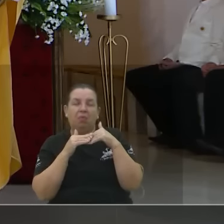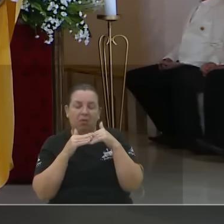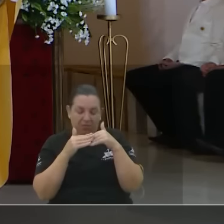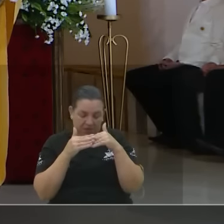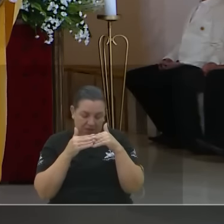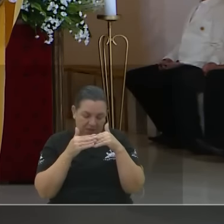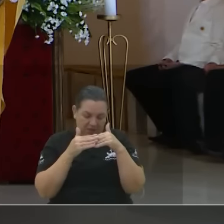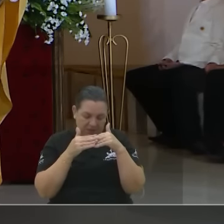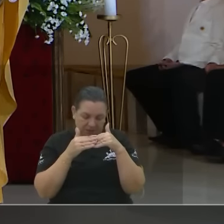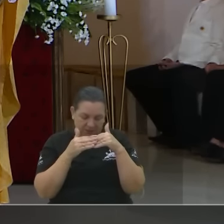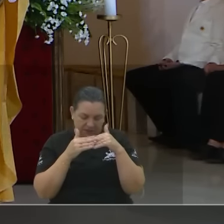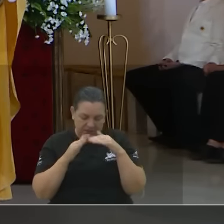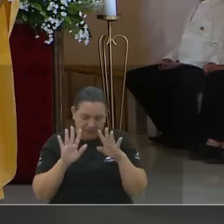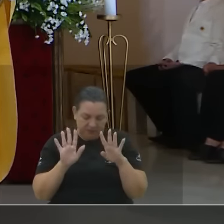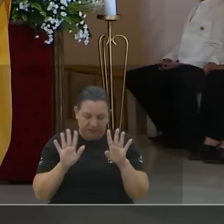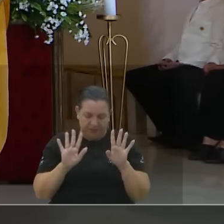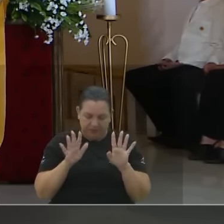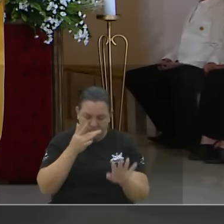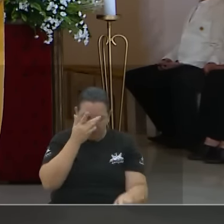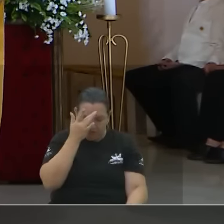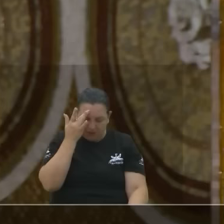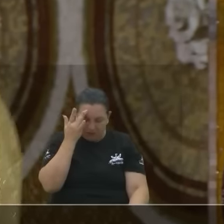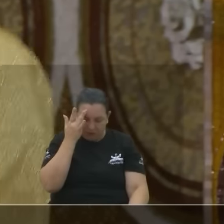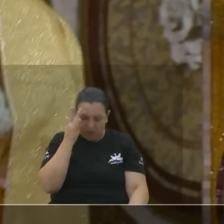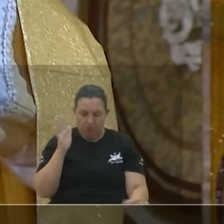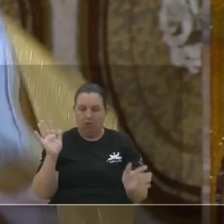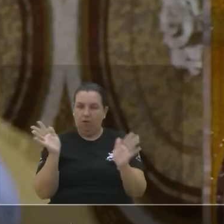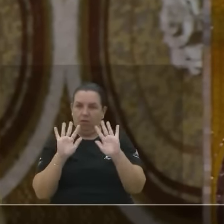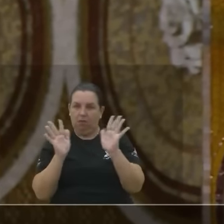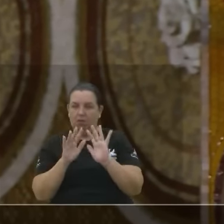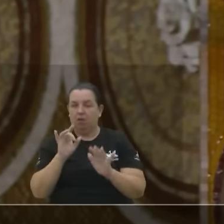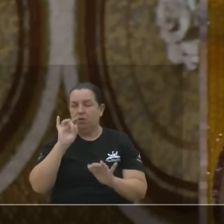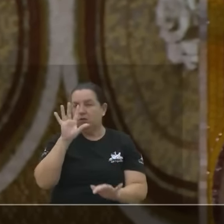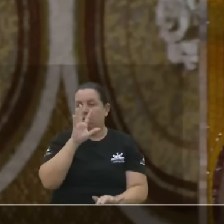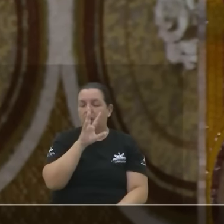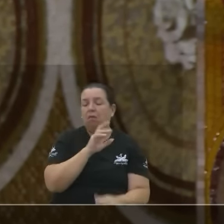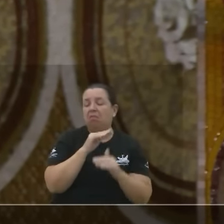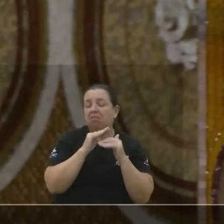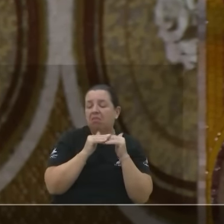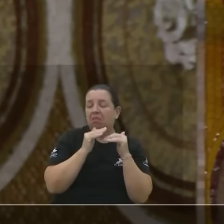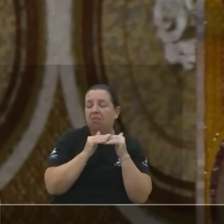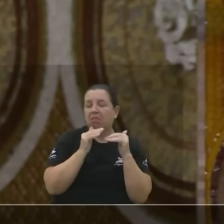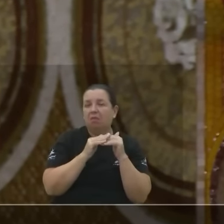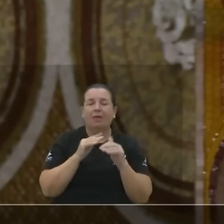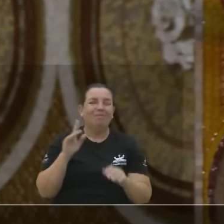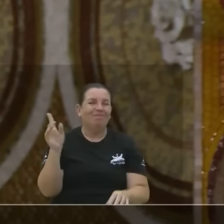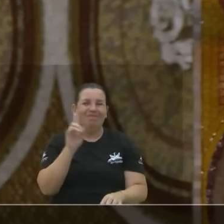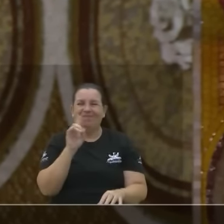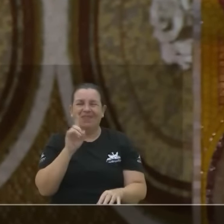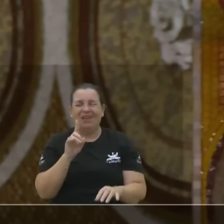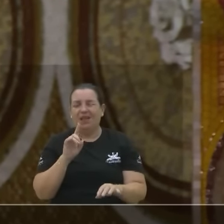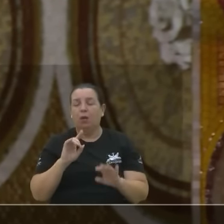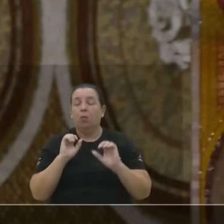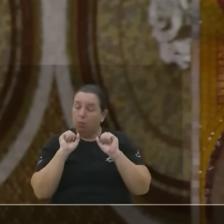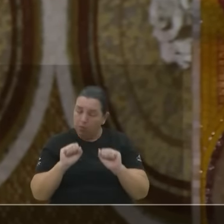bom como alguém só amável. Pode ser tudo